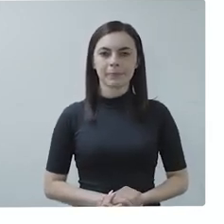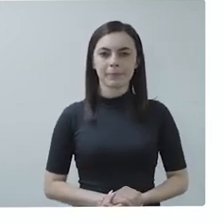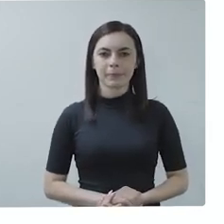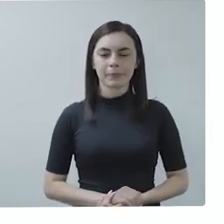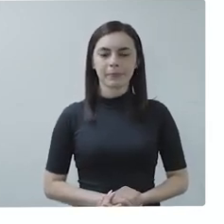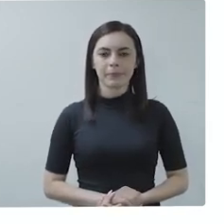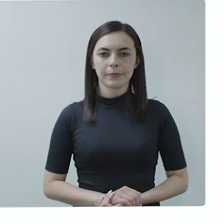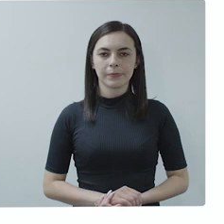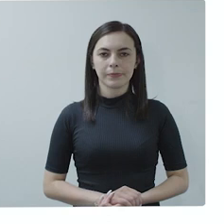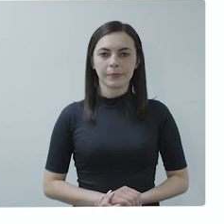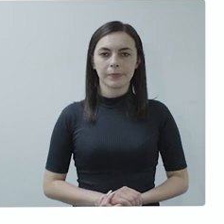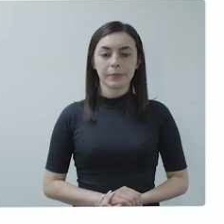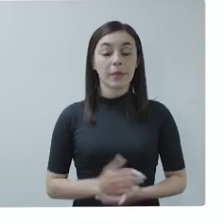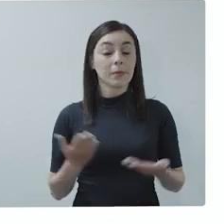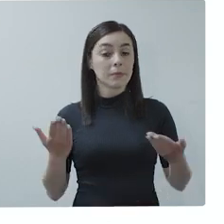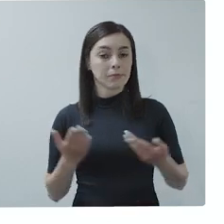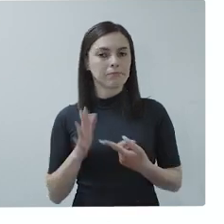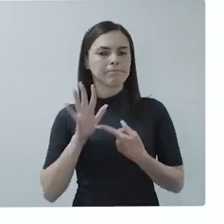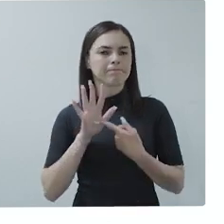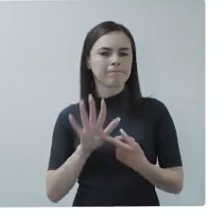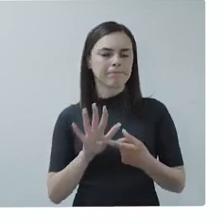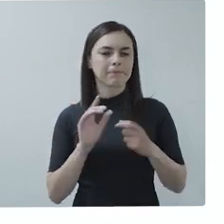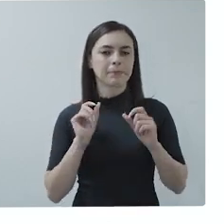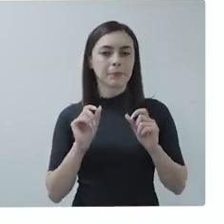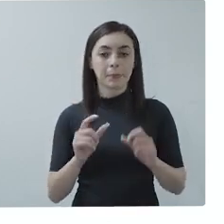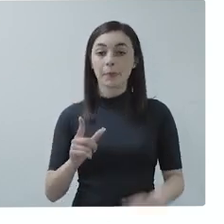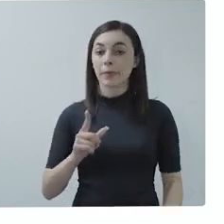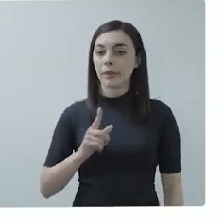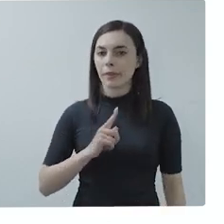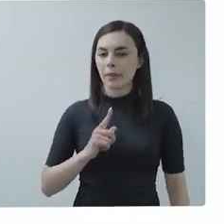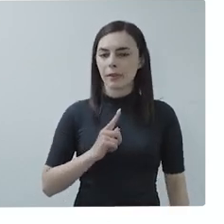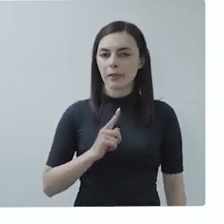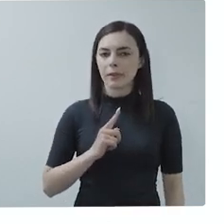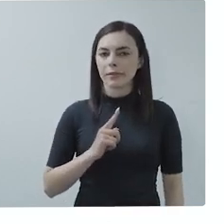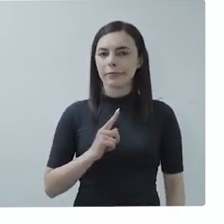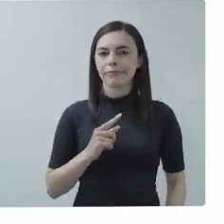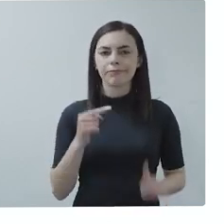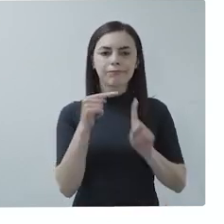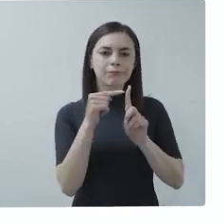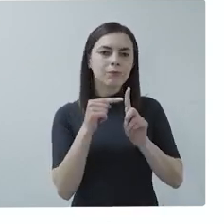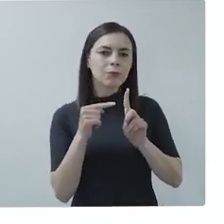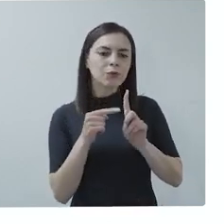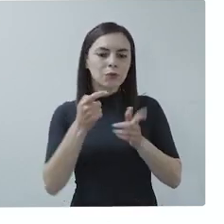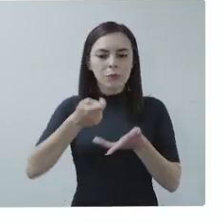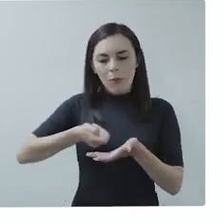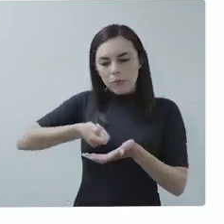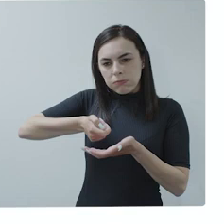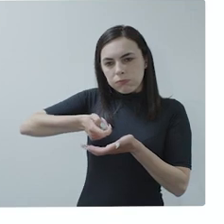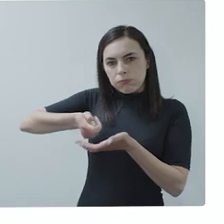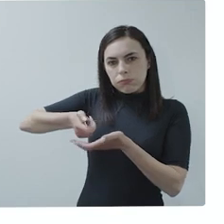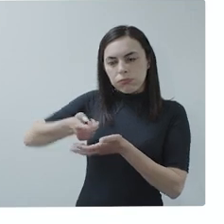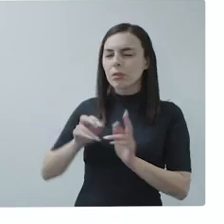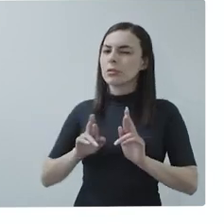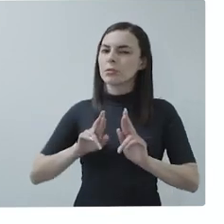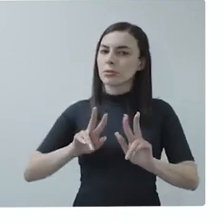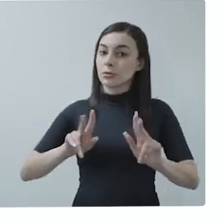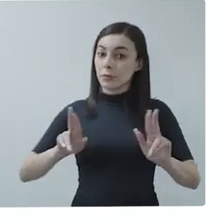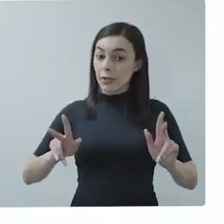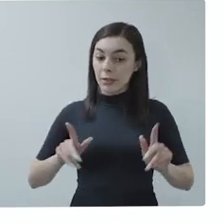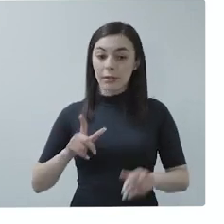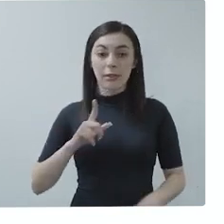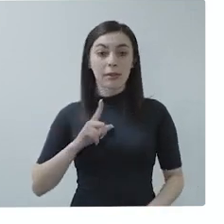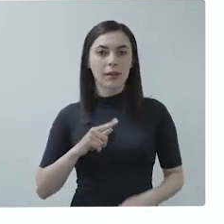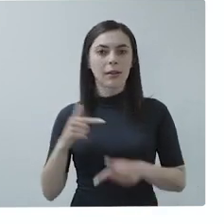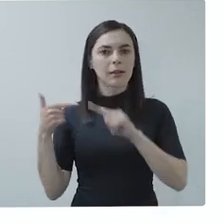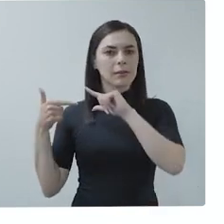Só que nós temos aqui, eu trouxe para vocês também verem, que existem vários tipos de bolinha de gude, certo? Existe a